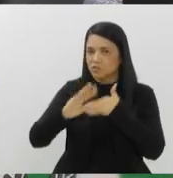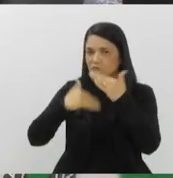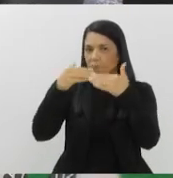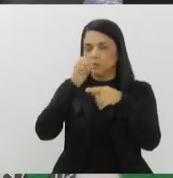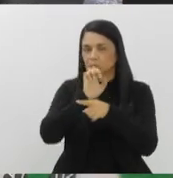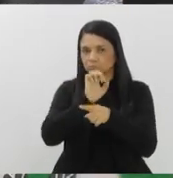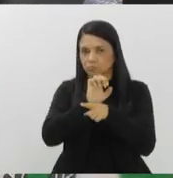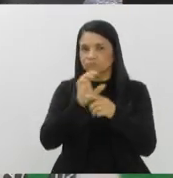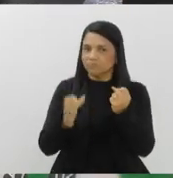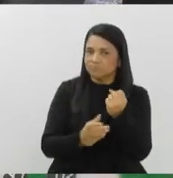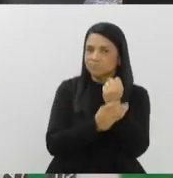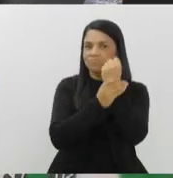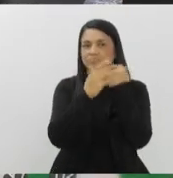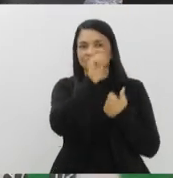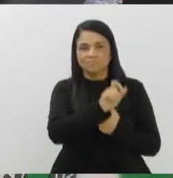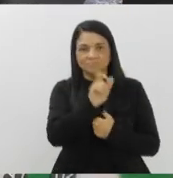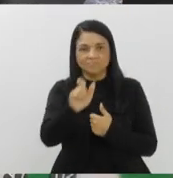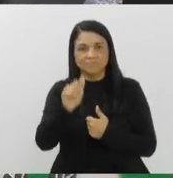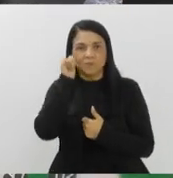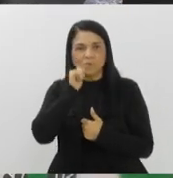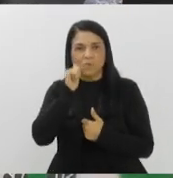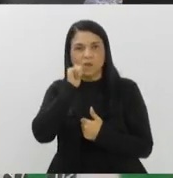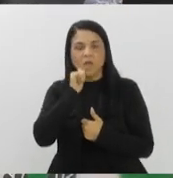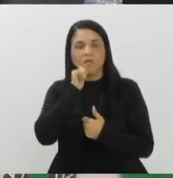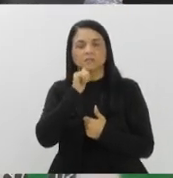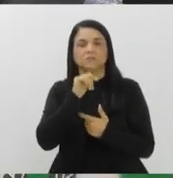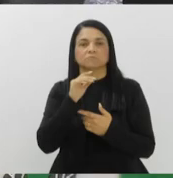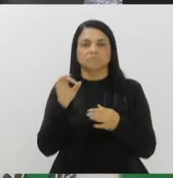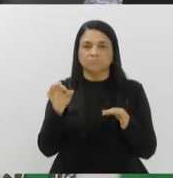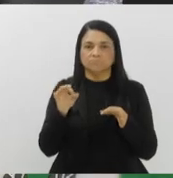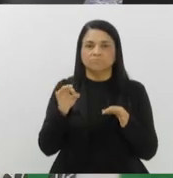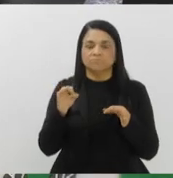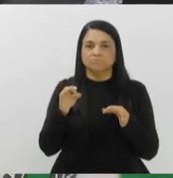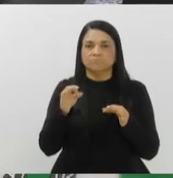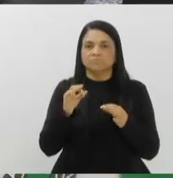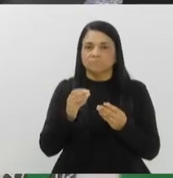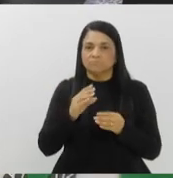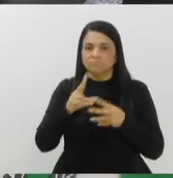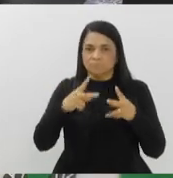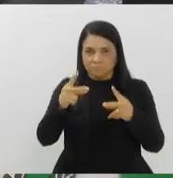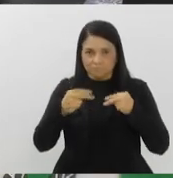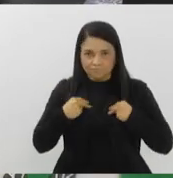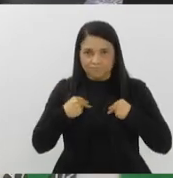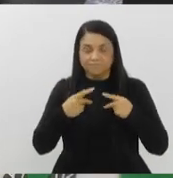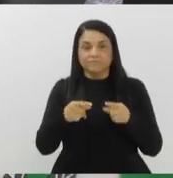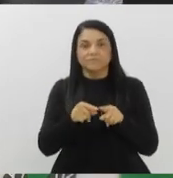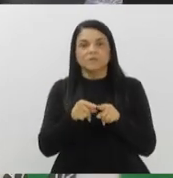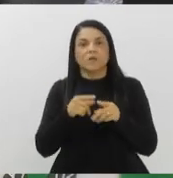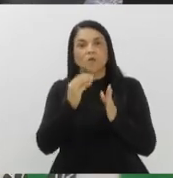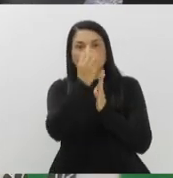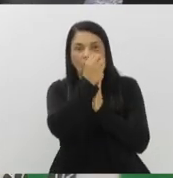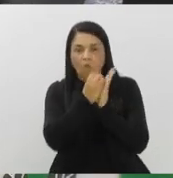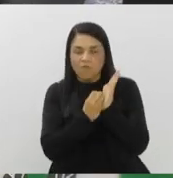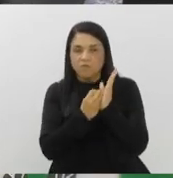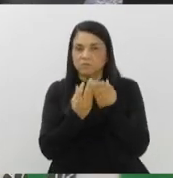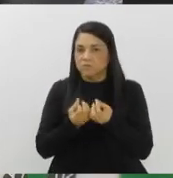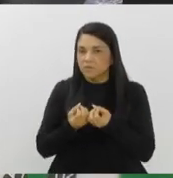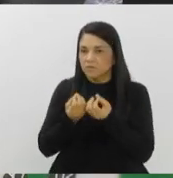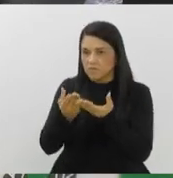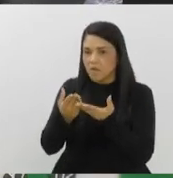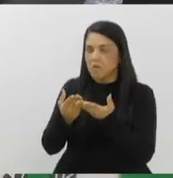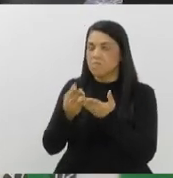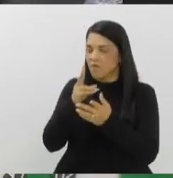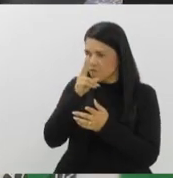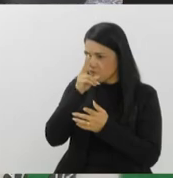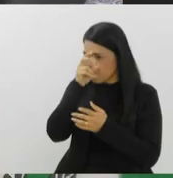que as nossas mulheres estejam contempladas. Então, a gente vai enviar também um ofício para formalizar esse pedido para a senhora,